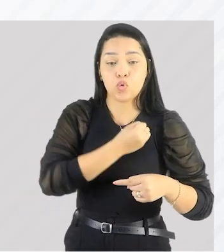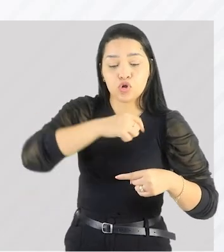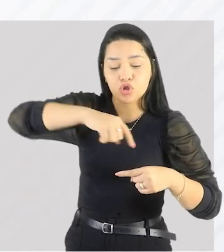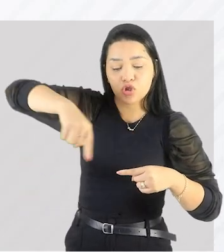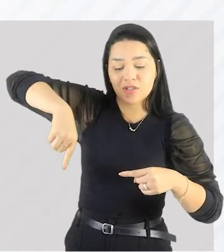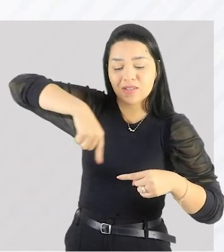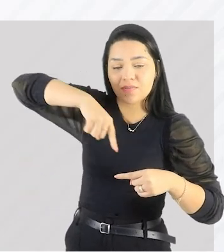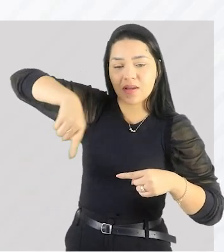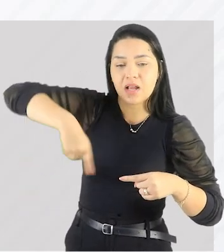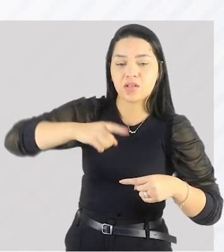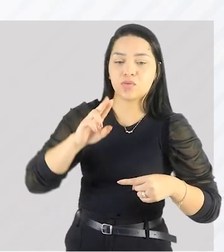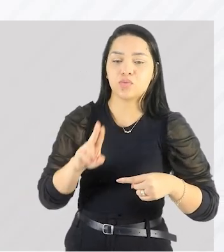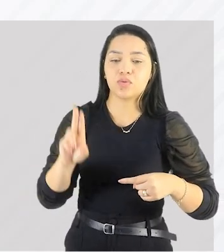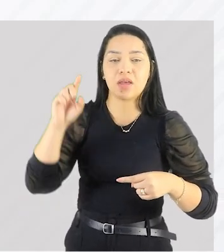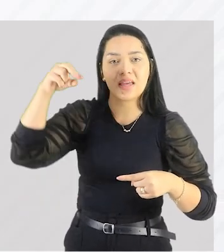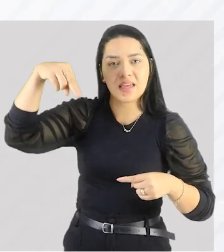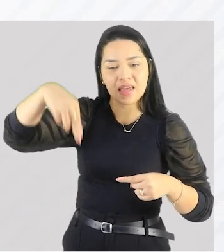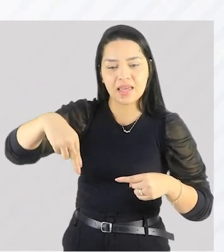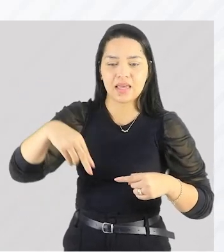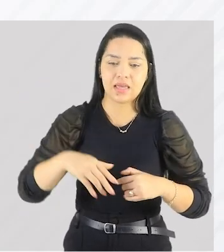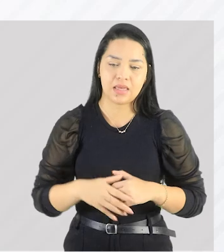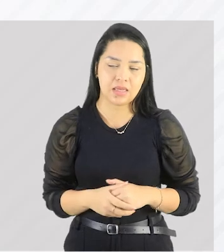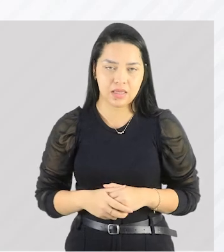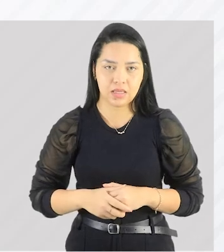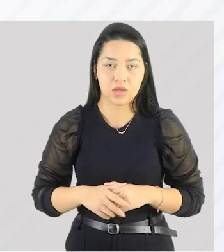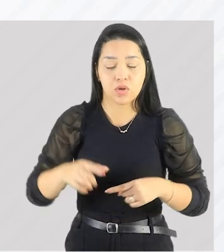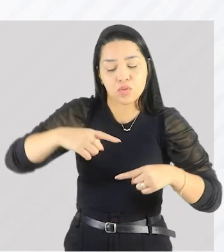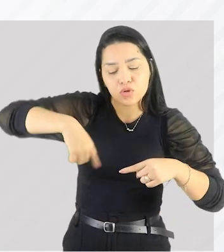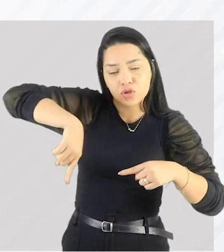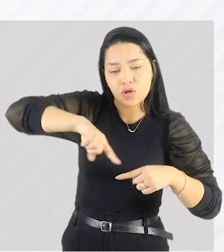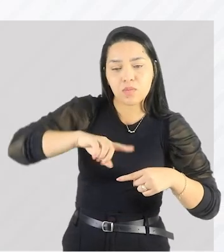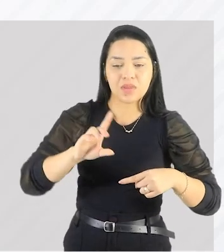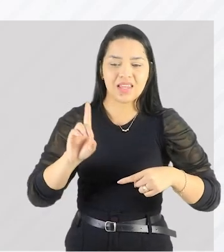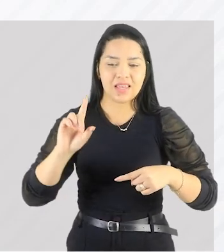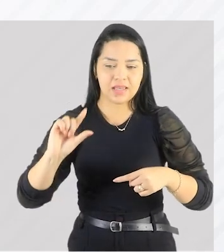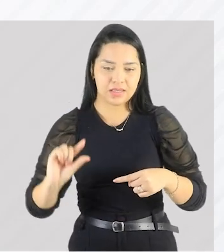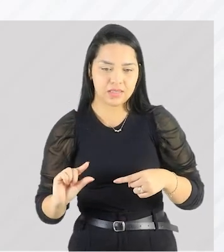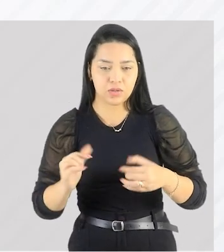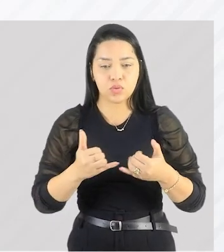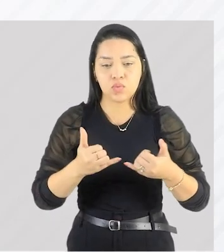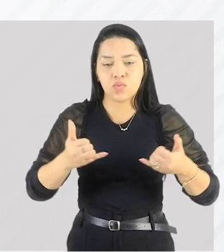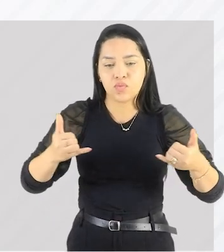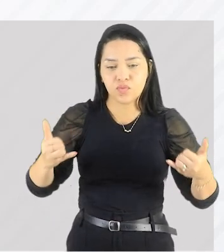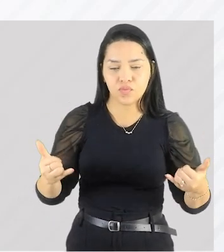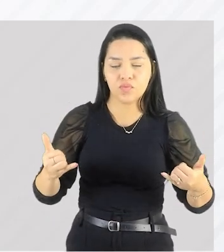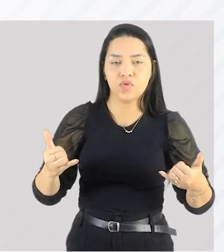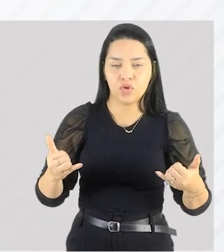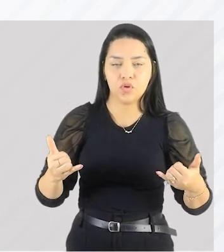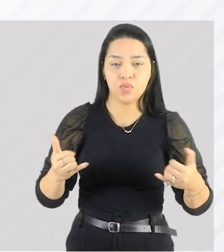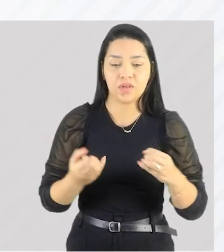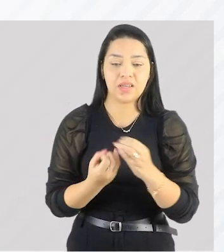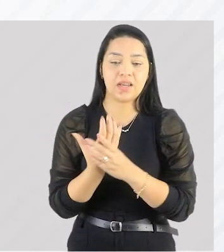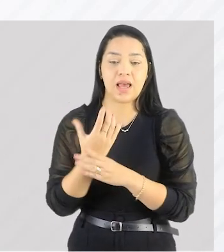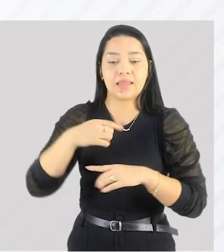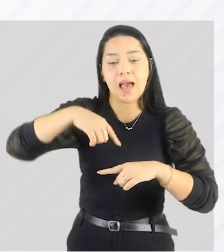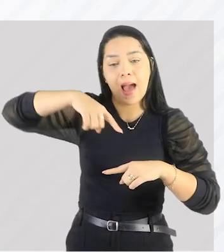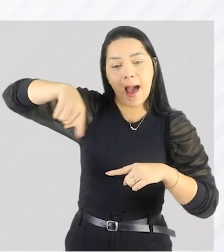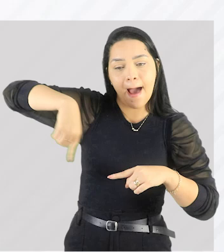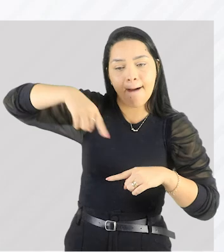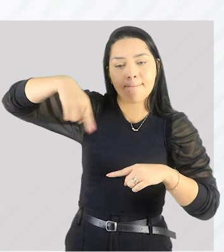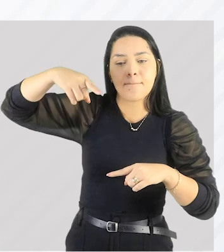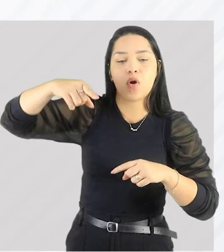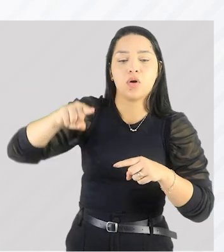espirais úteis N, do diâmetro Dzinho, do fio de metal do qual é formada a